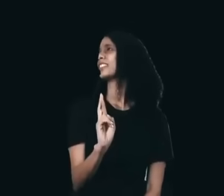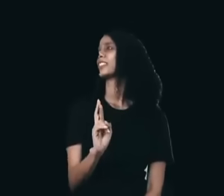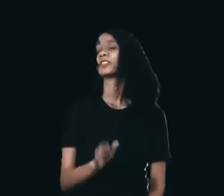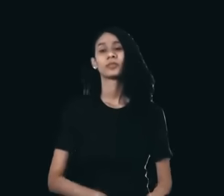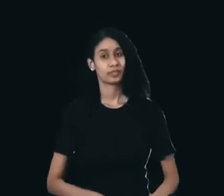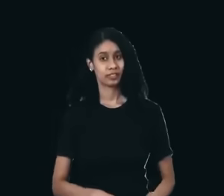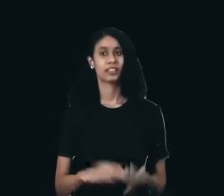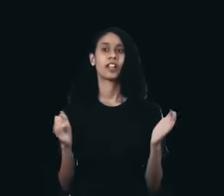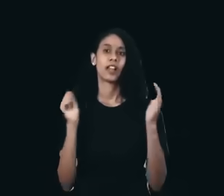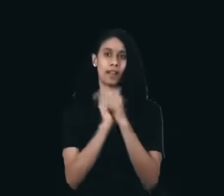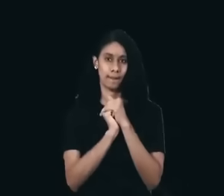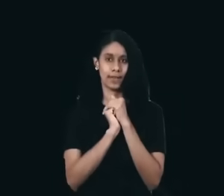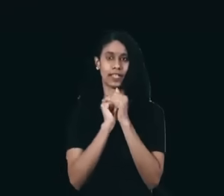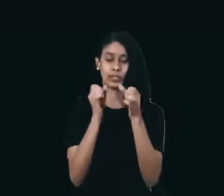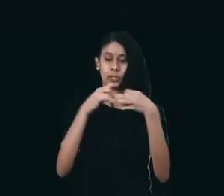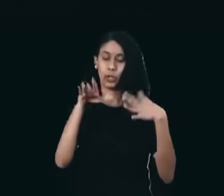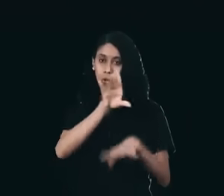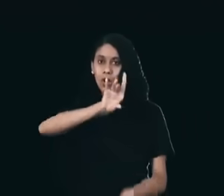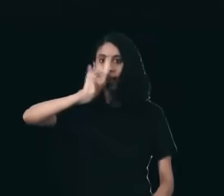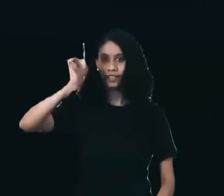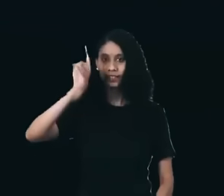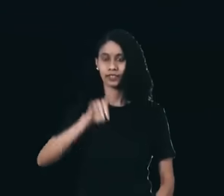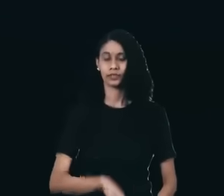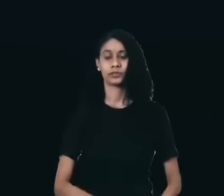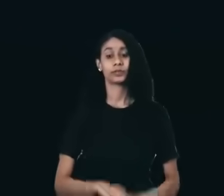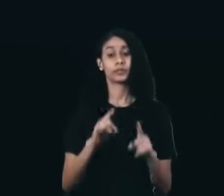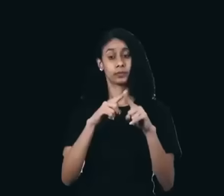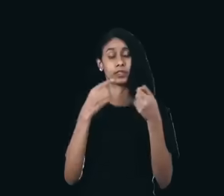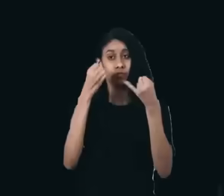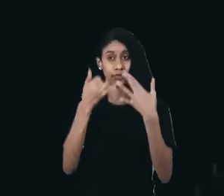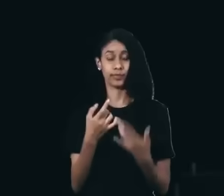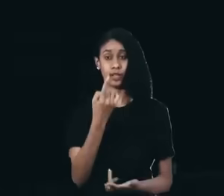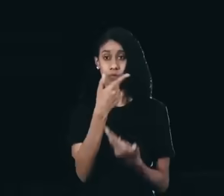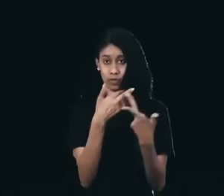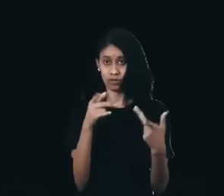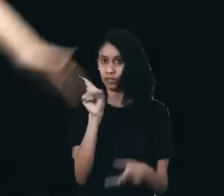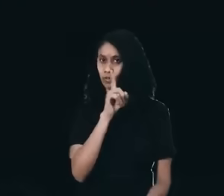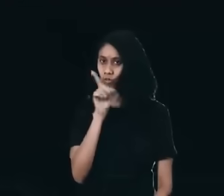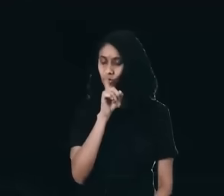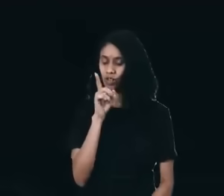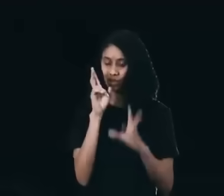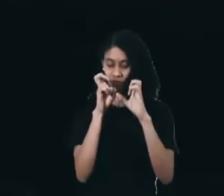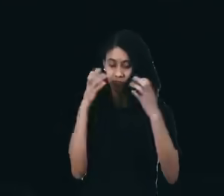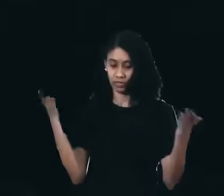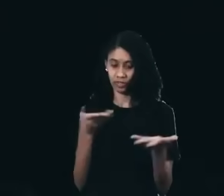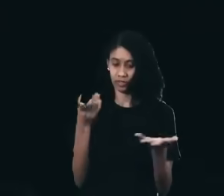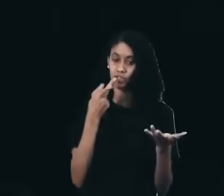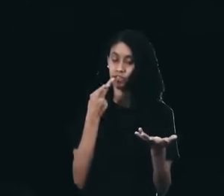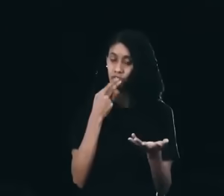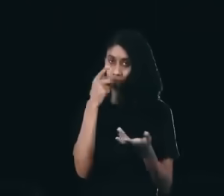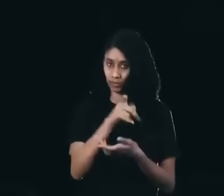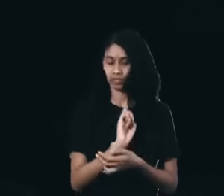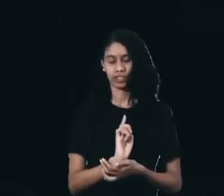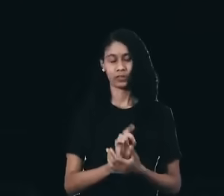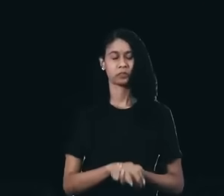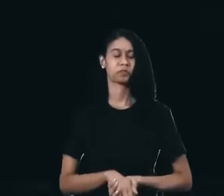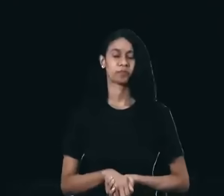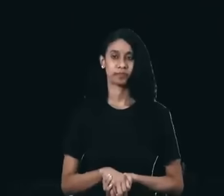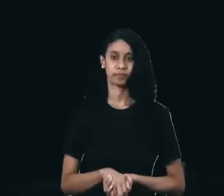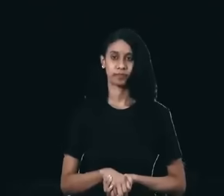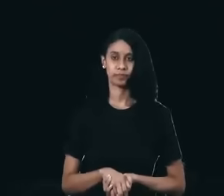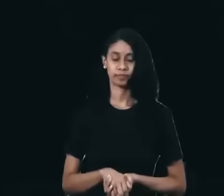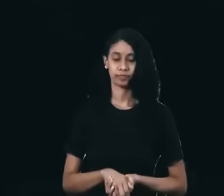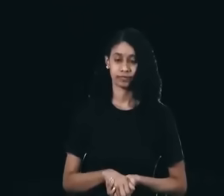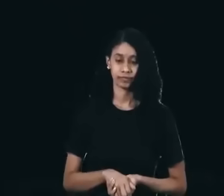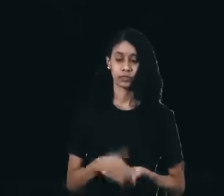Amém. Glória a Deus. Mas deixa eu te dizer uma coisa, não é sobre isso que eu vim falar com você essa noite. Hoje